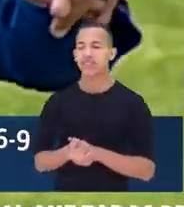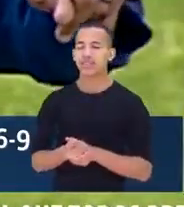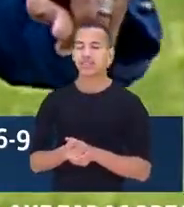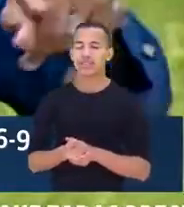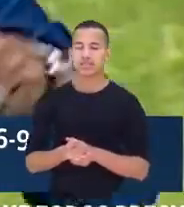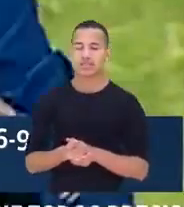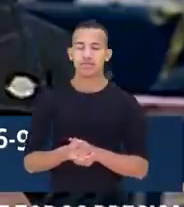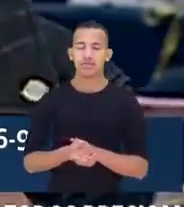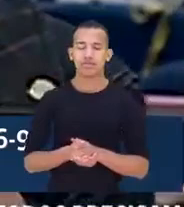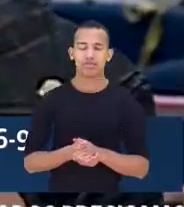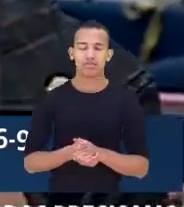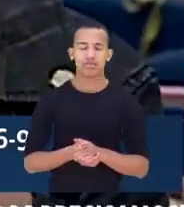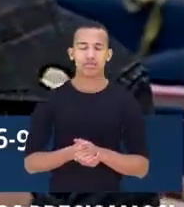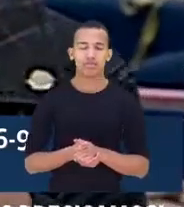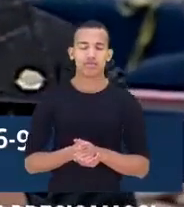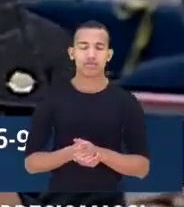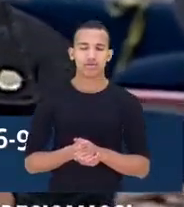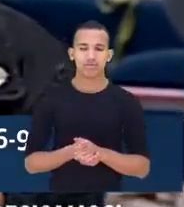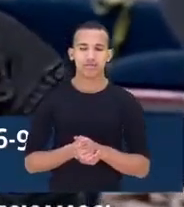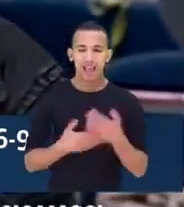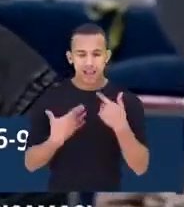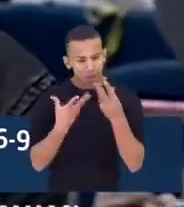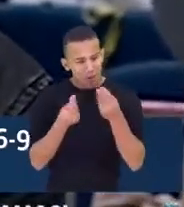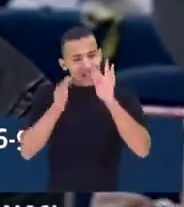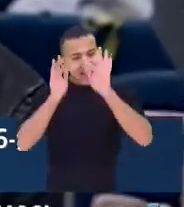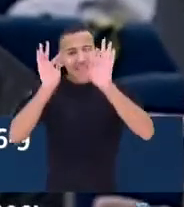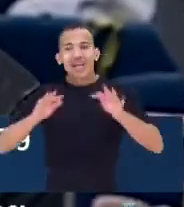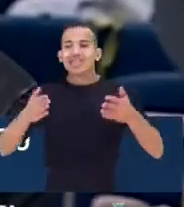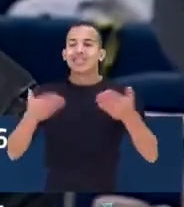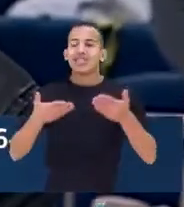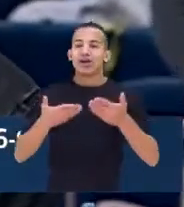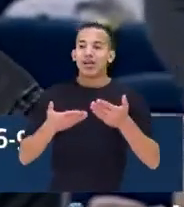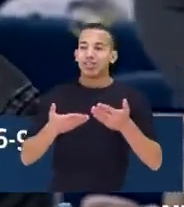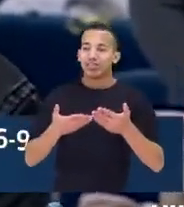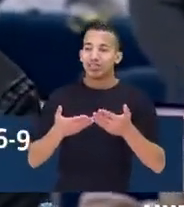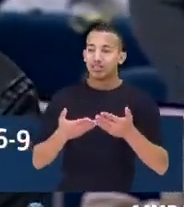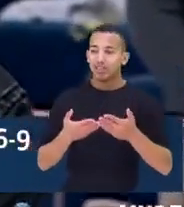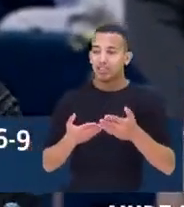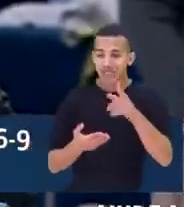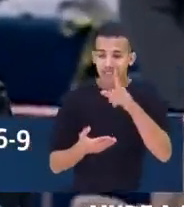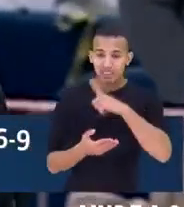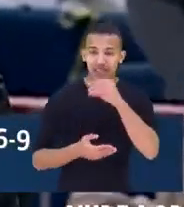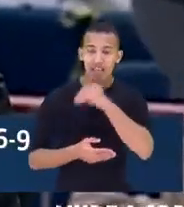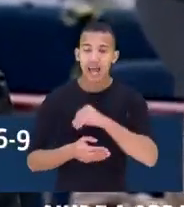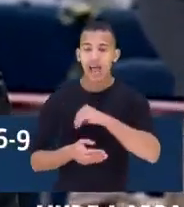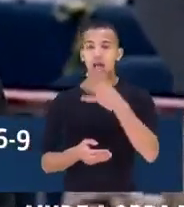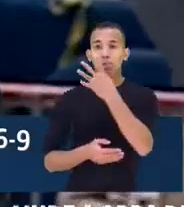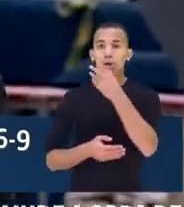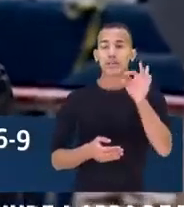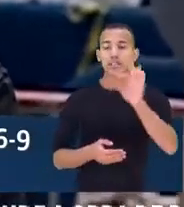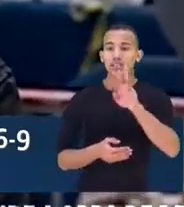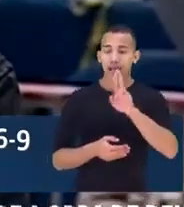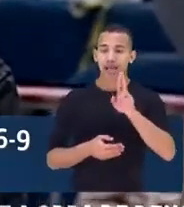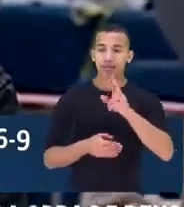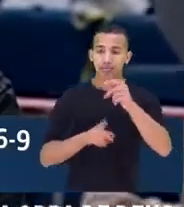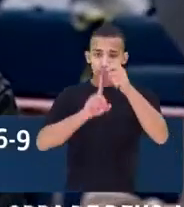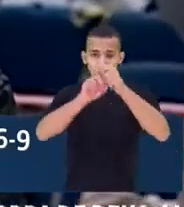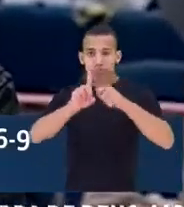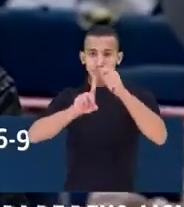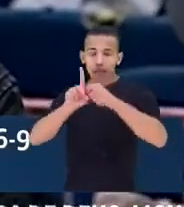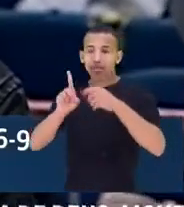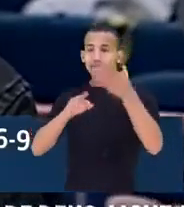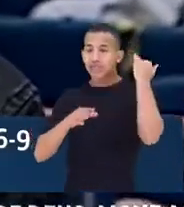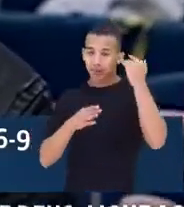Fala, filhinha. Então, apóstolo, eu estou muito feliz. Hoje eu... Você ganhava 400 reais? Sim, por mês. 400. Na